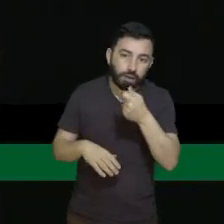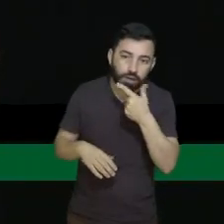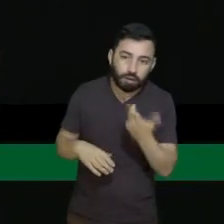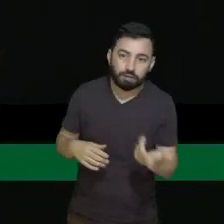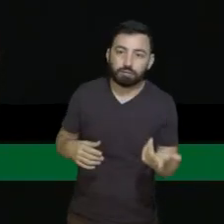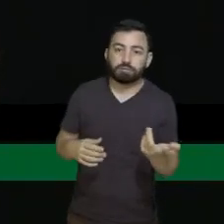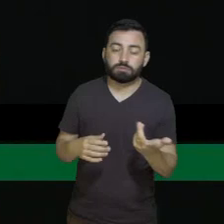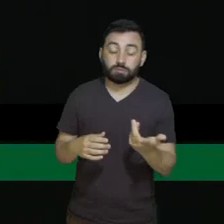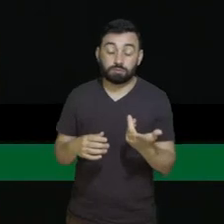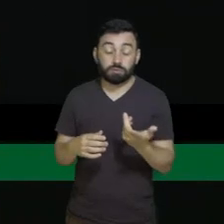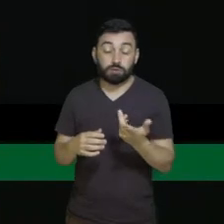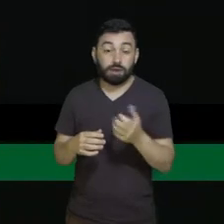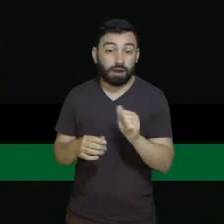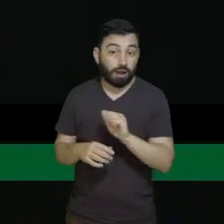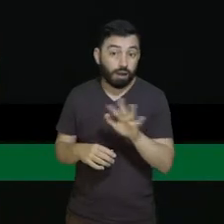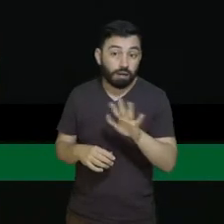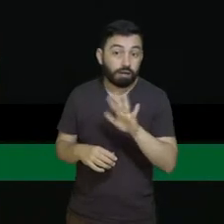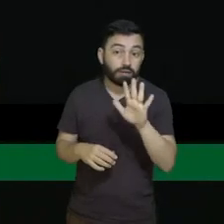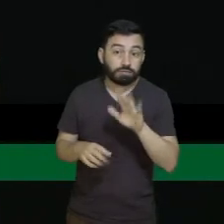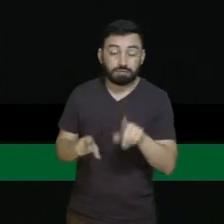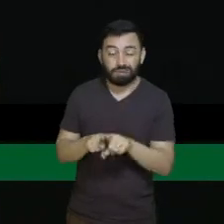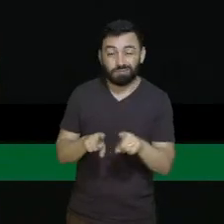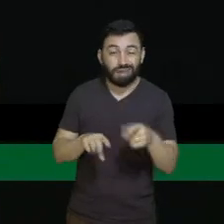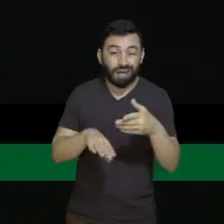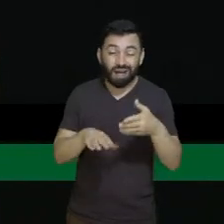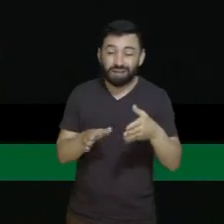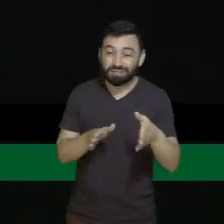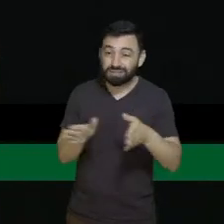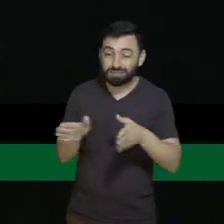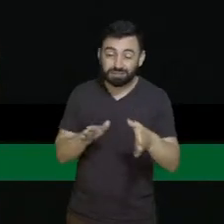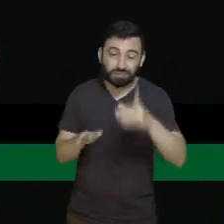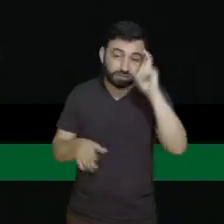muito caros e pouco acessíveis.